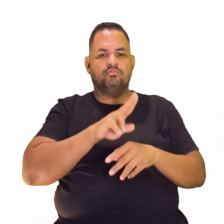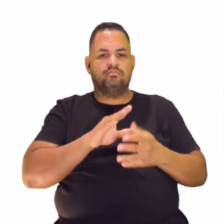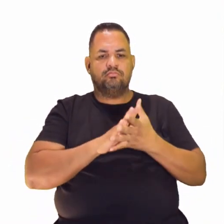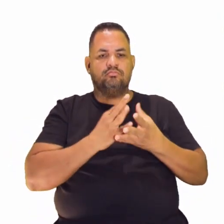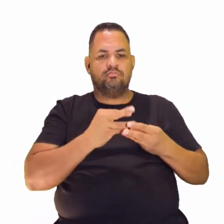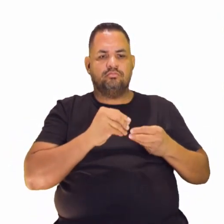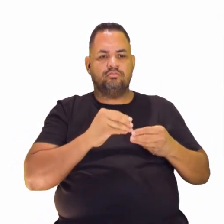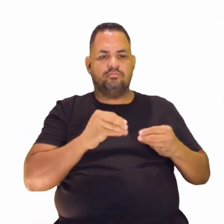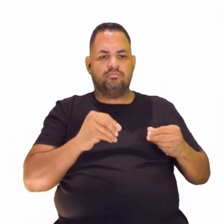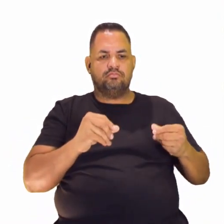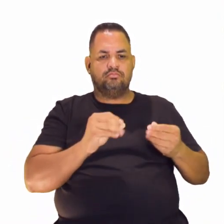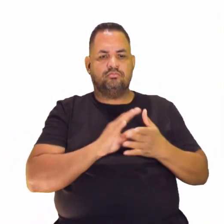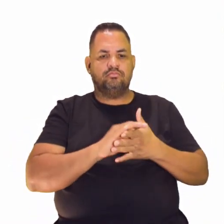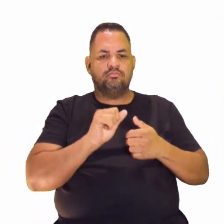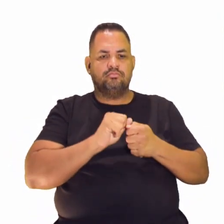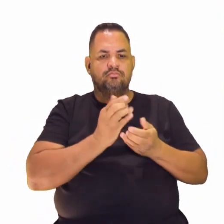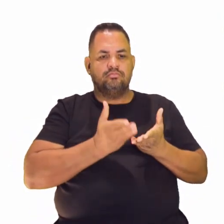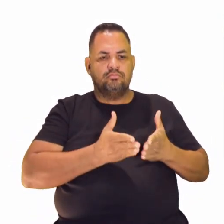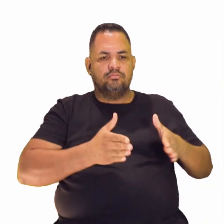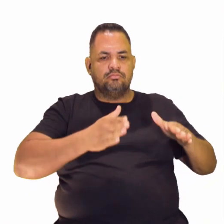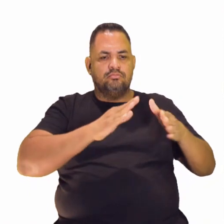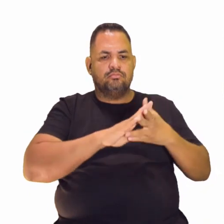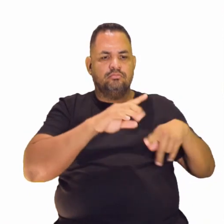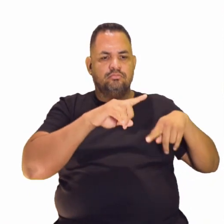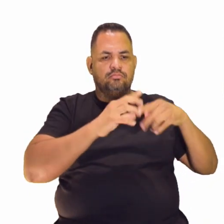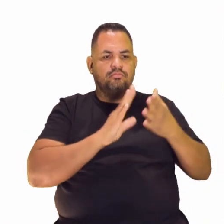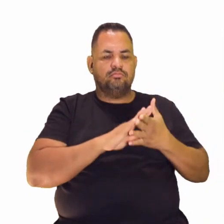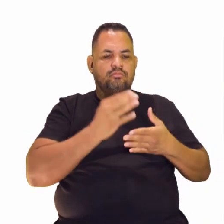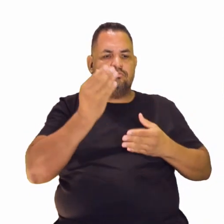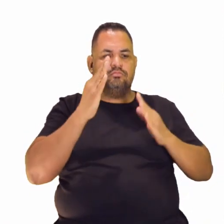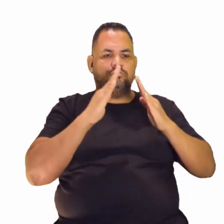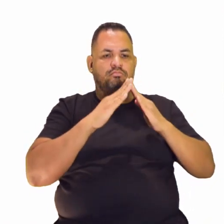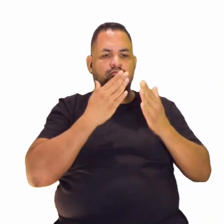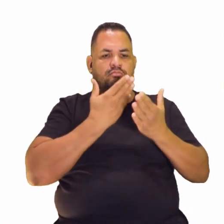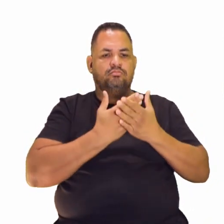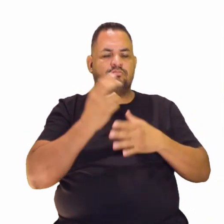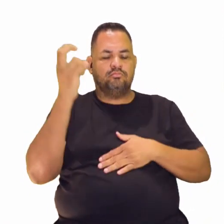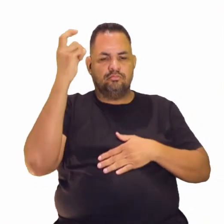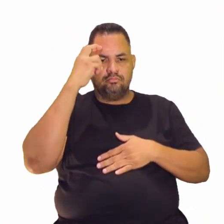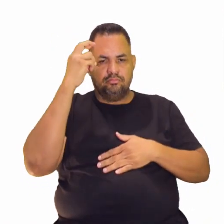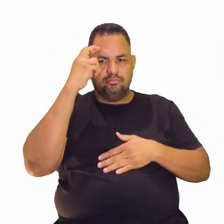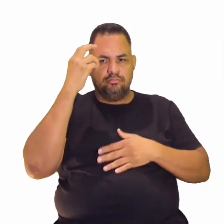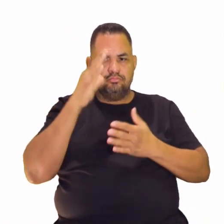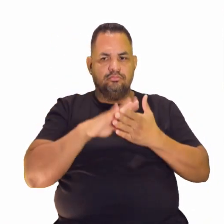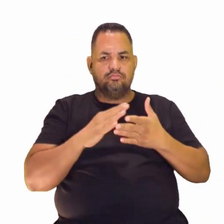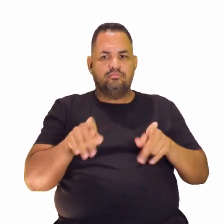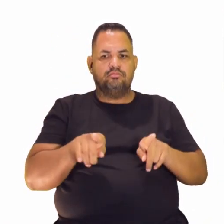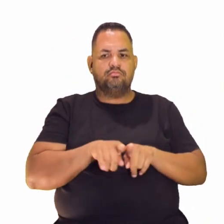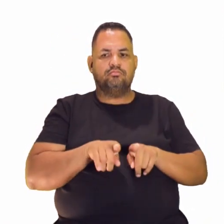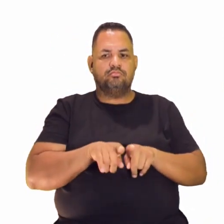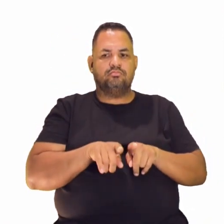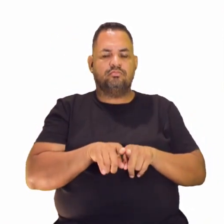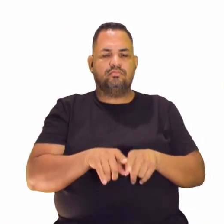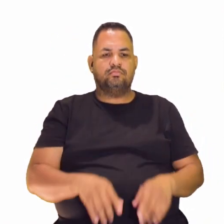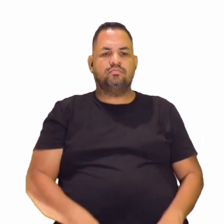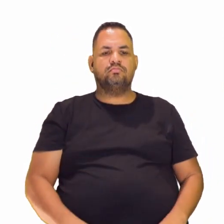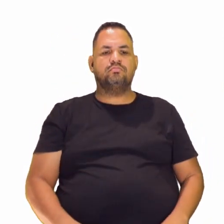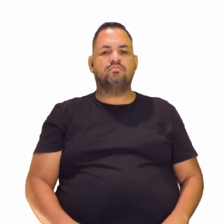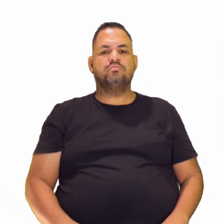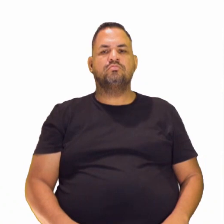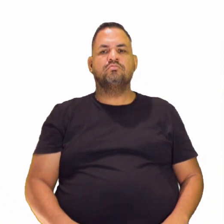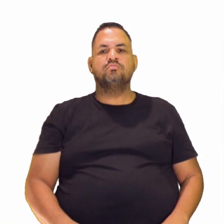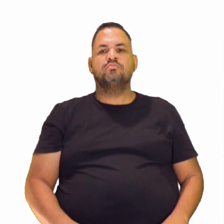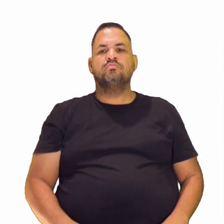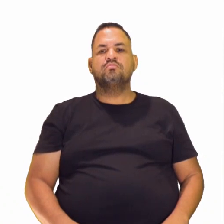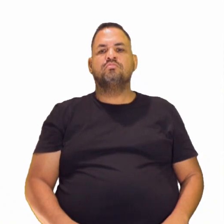barro para confeccionar utensílios domésticos e culturais, e ao mesmo tempo,